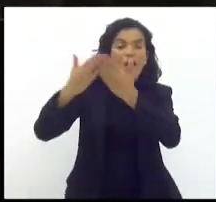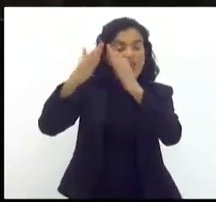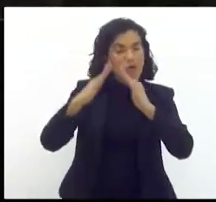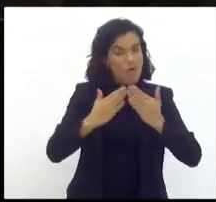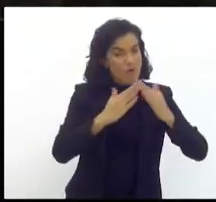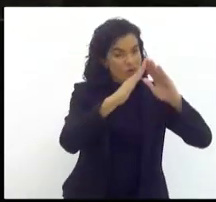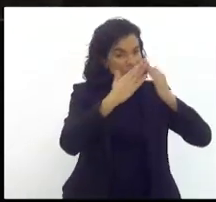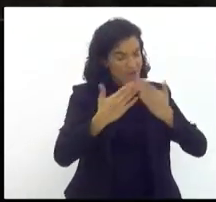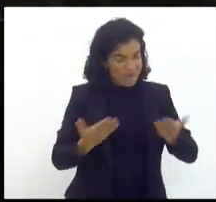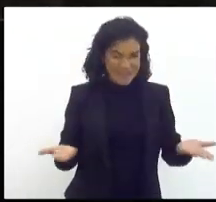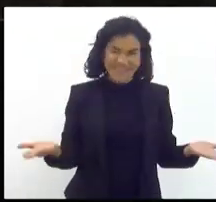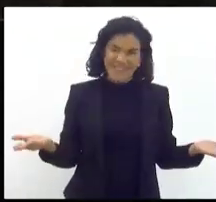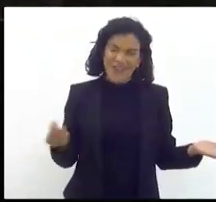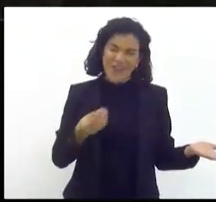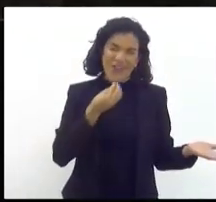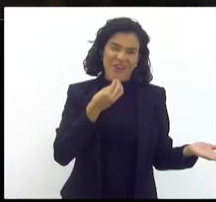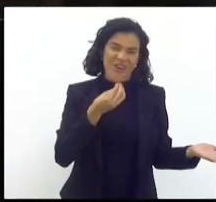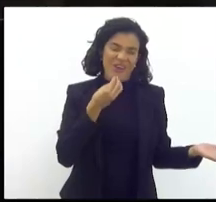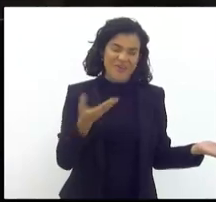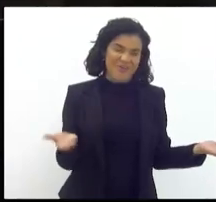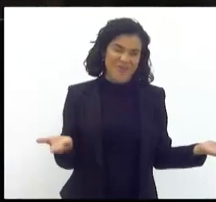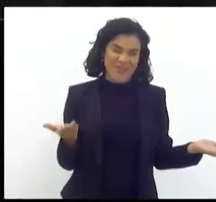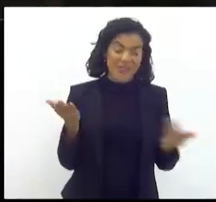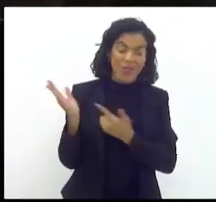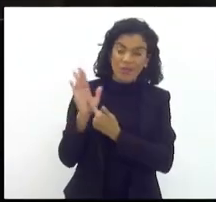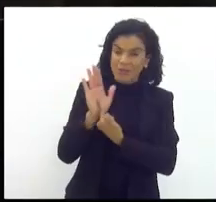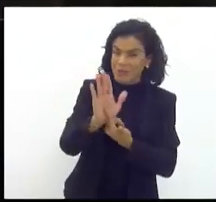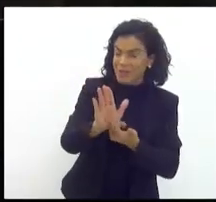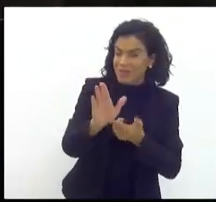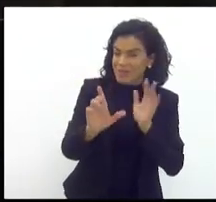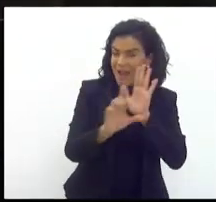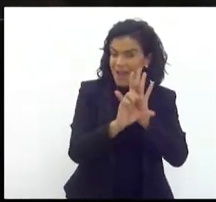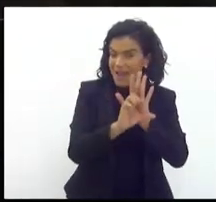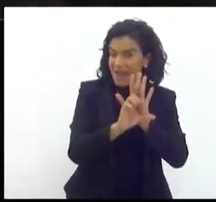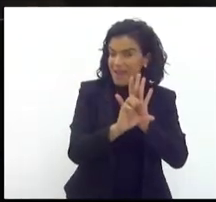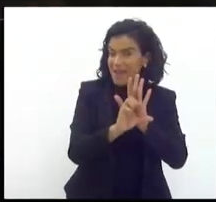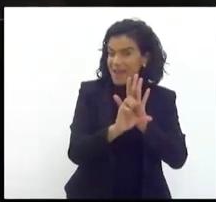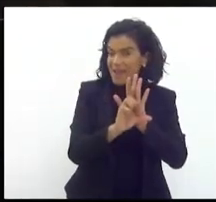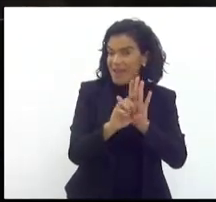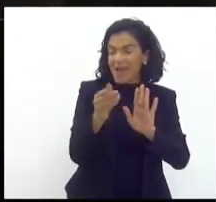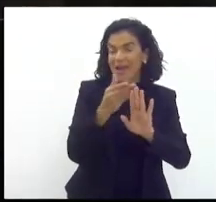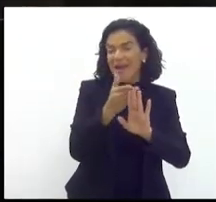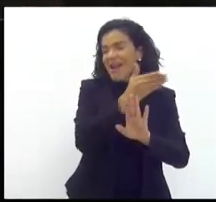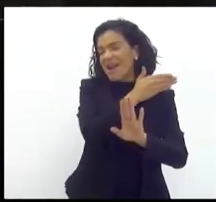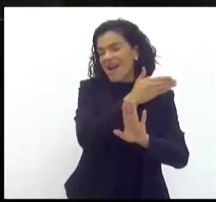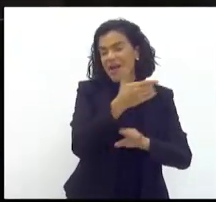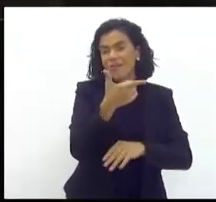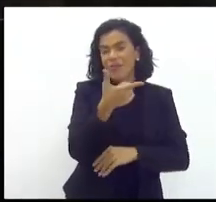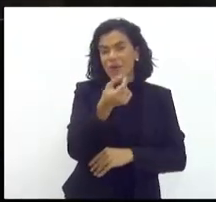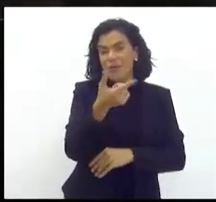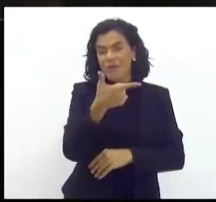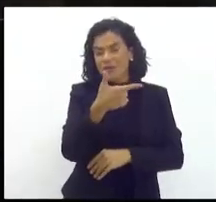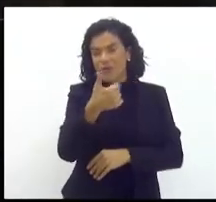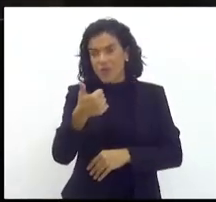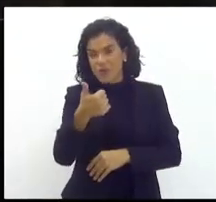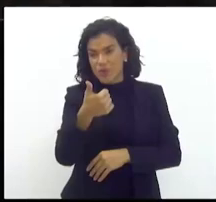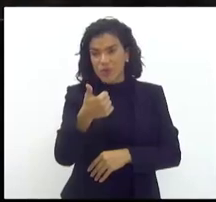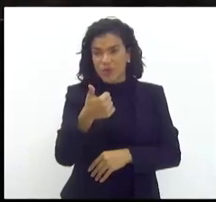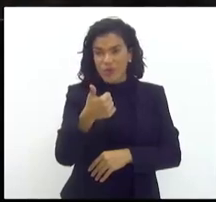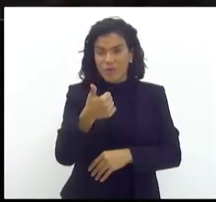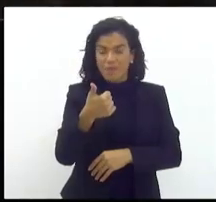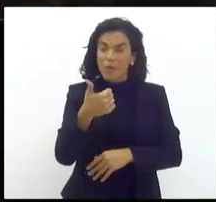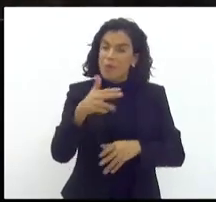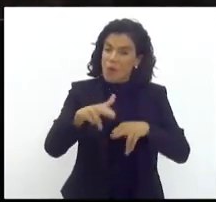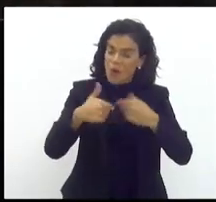por óbvio que nós apresentamos essa lei aqui ainda em 2021 diante